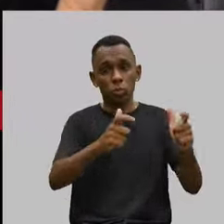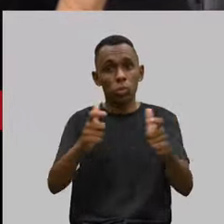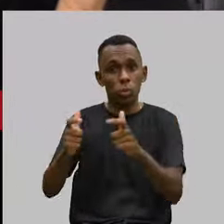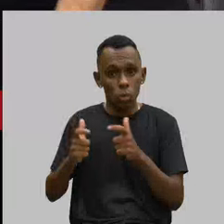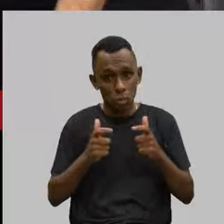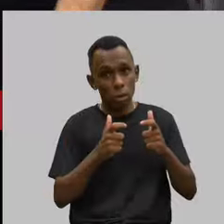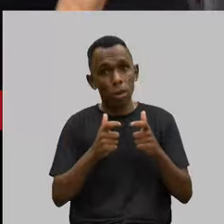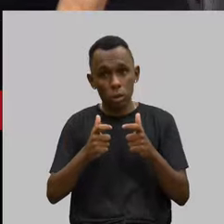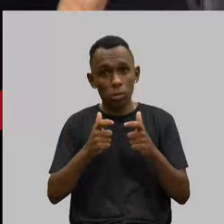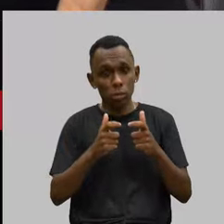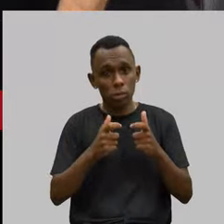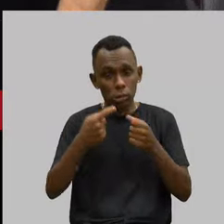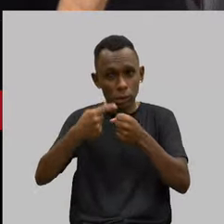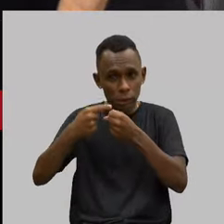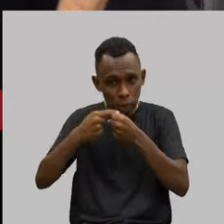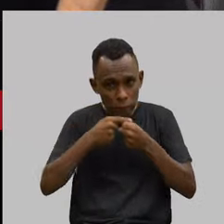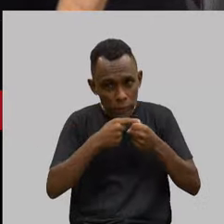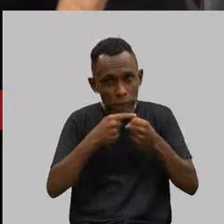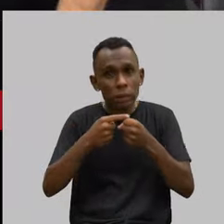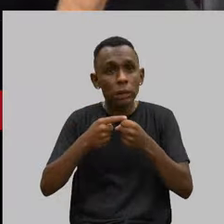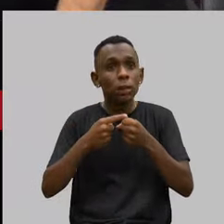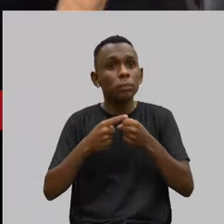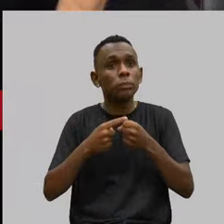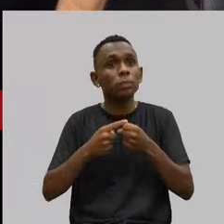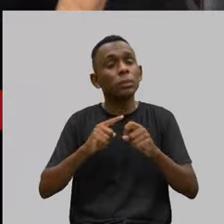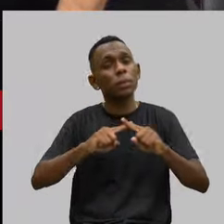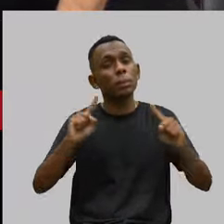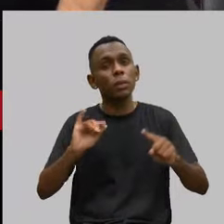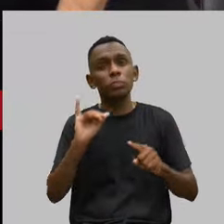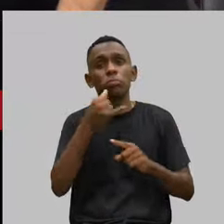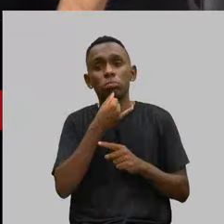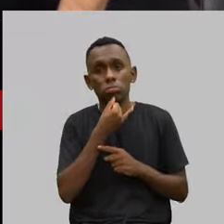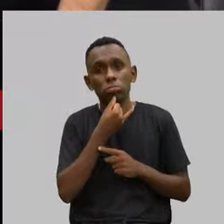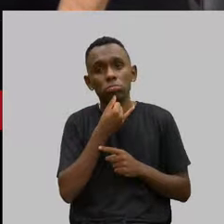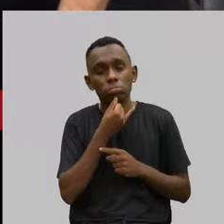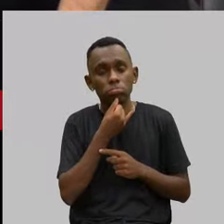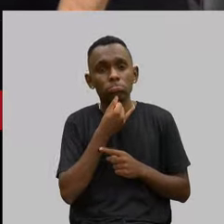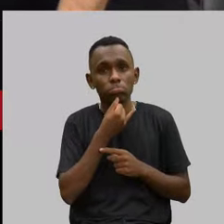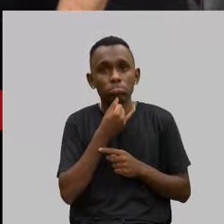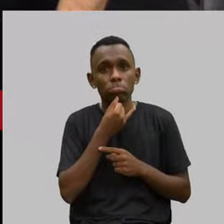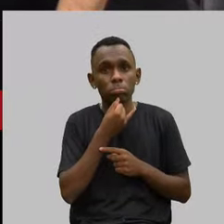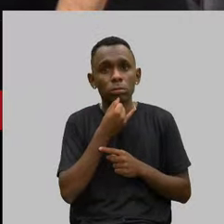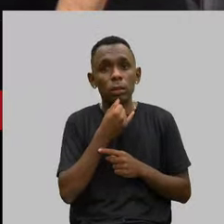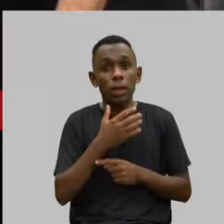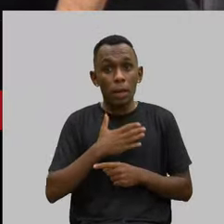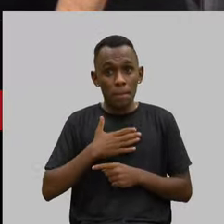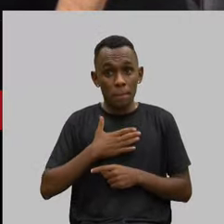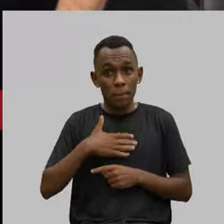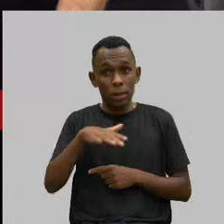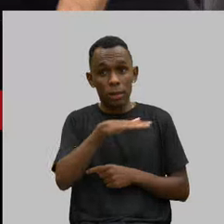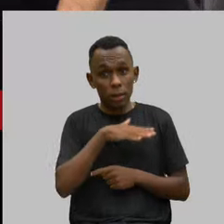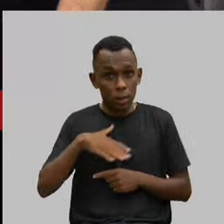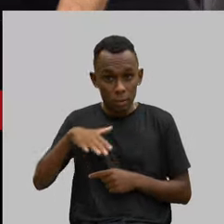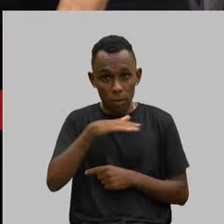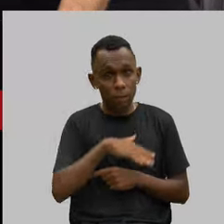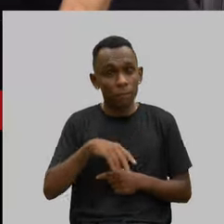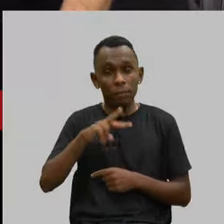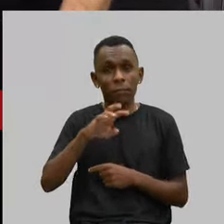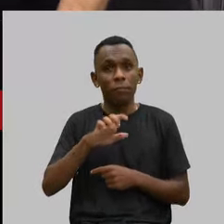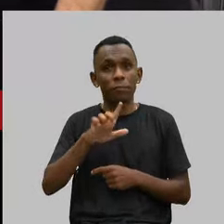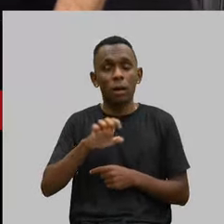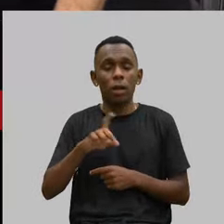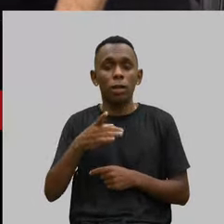aos distritos e infelizmente lá na minha região que é o Vale do jequ que